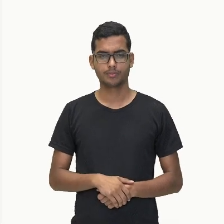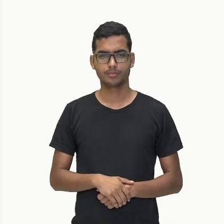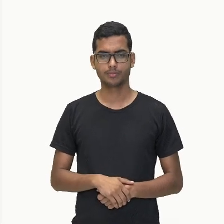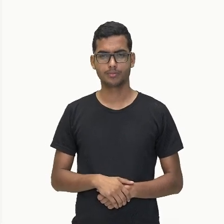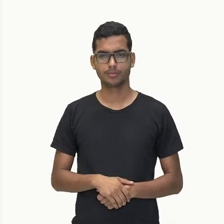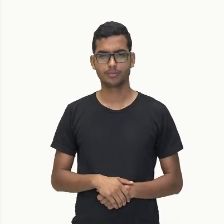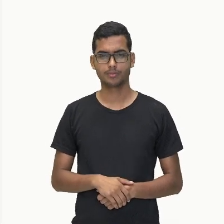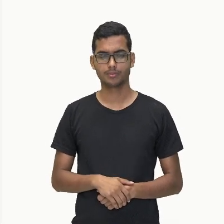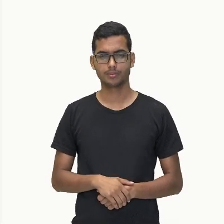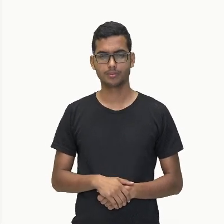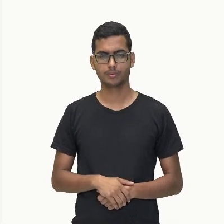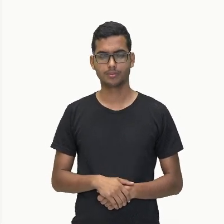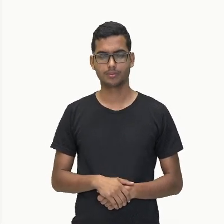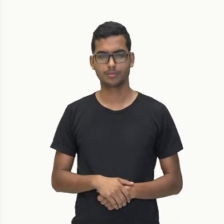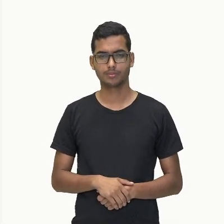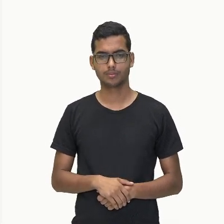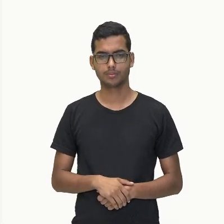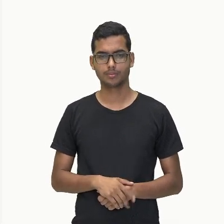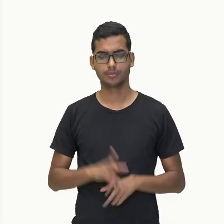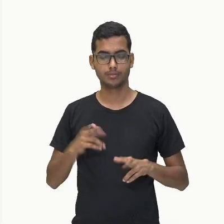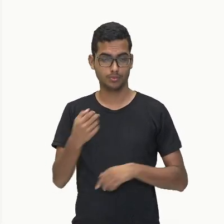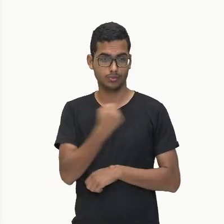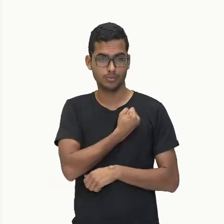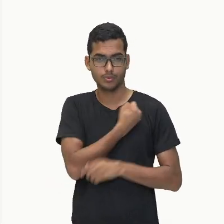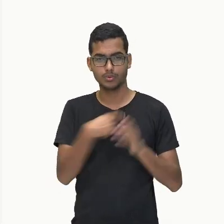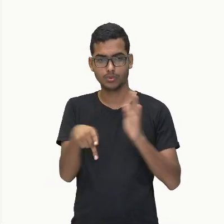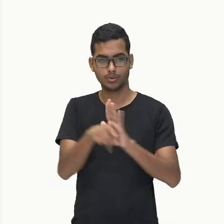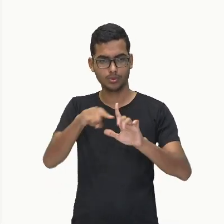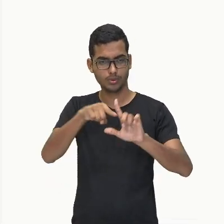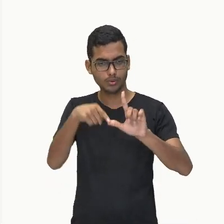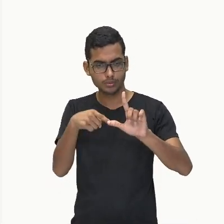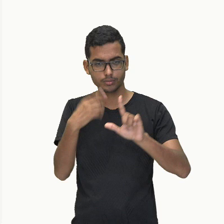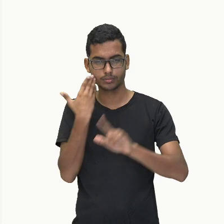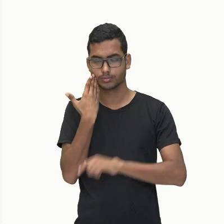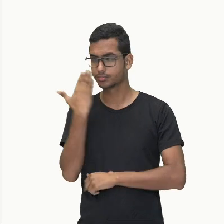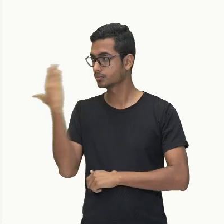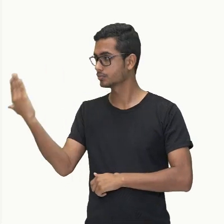o coeficiente angular, ó. Vou escrever aqui, ó.